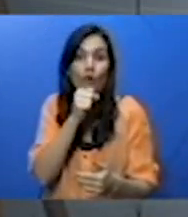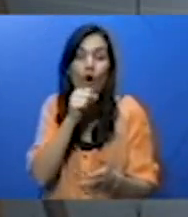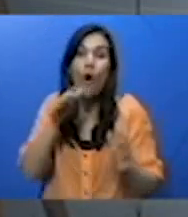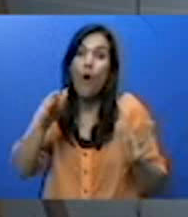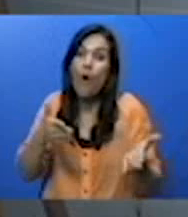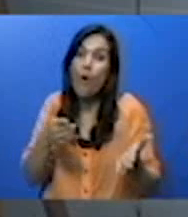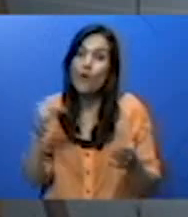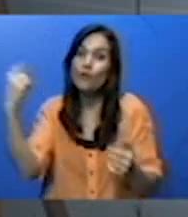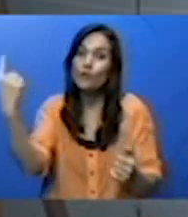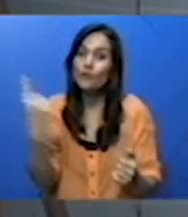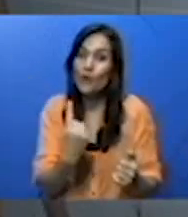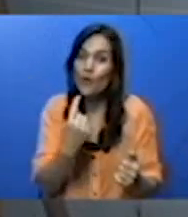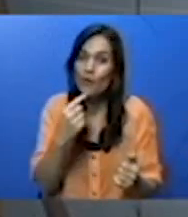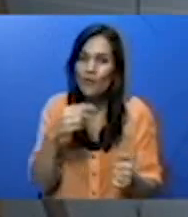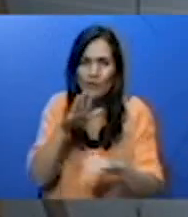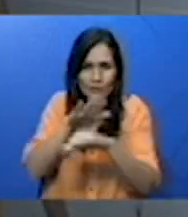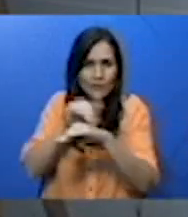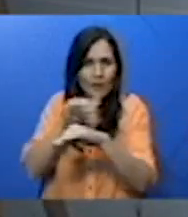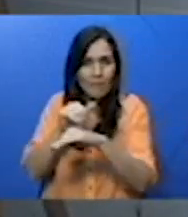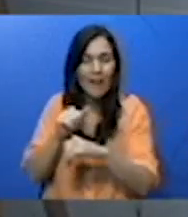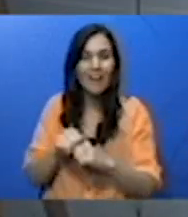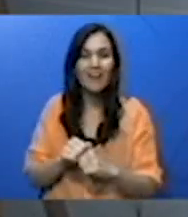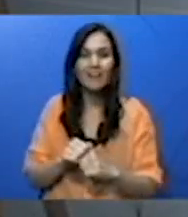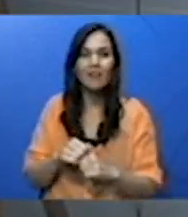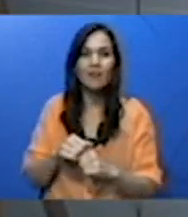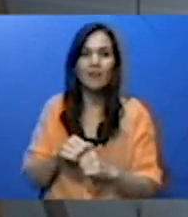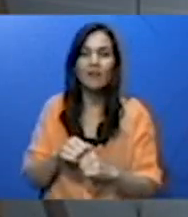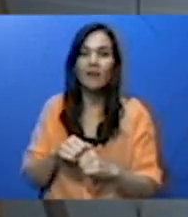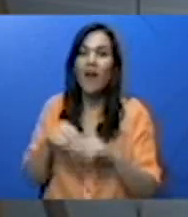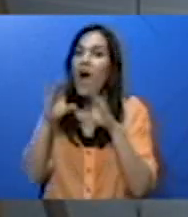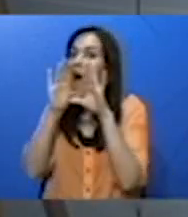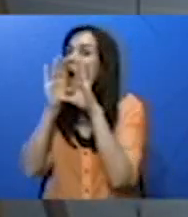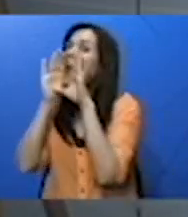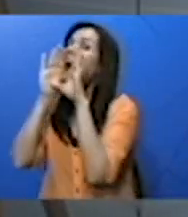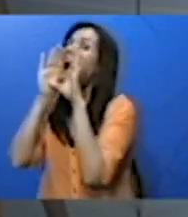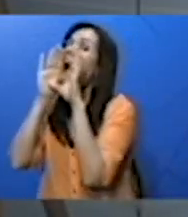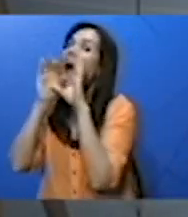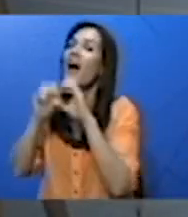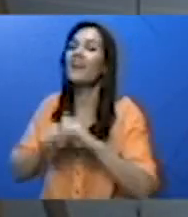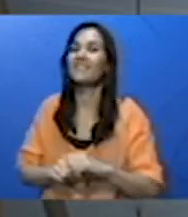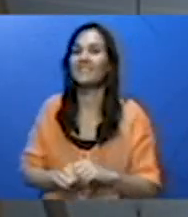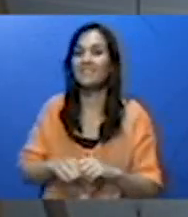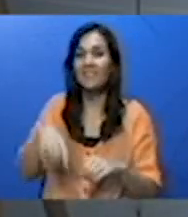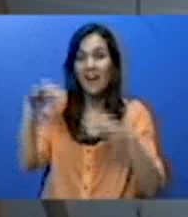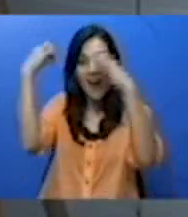está de volta. Vamos chamar a Clarinha comigo? Vai, todo mundo. Clarinha!